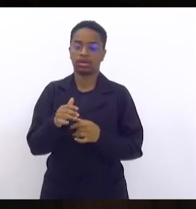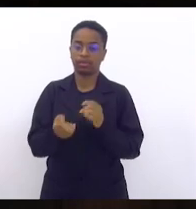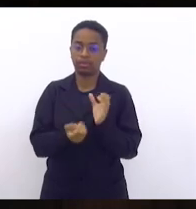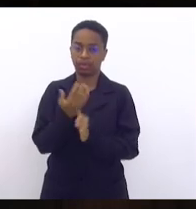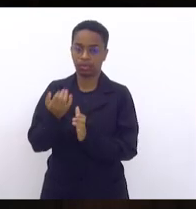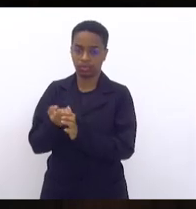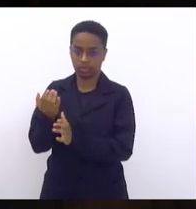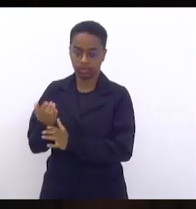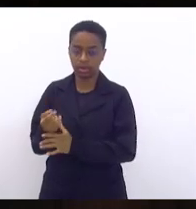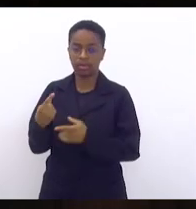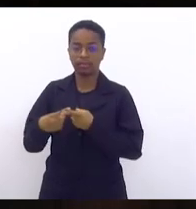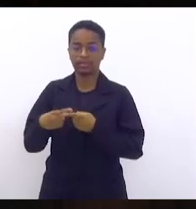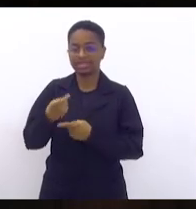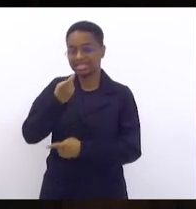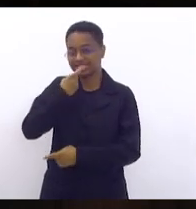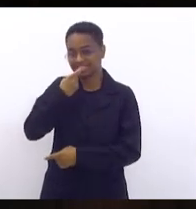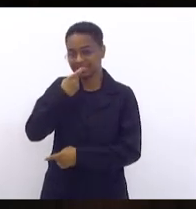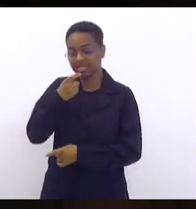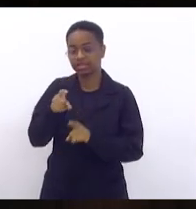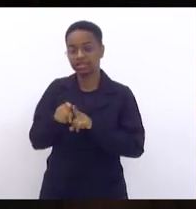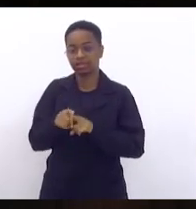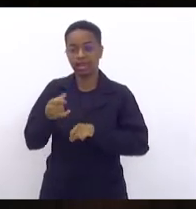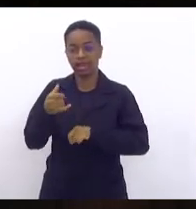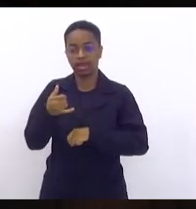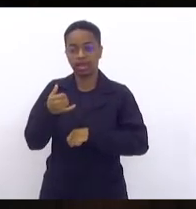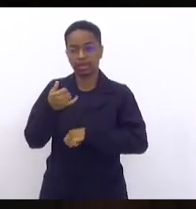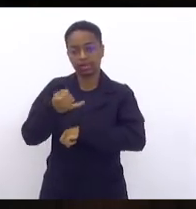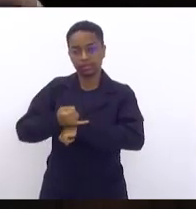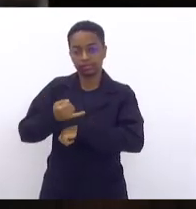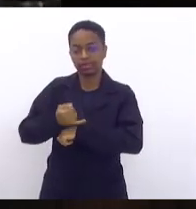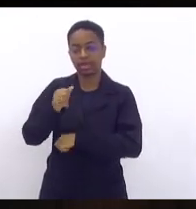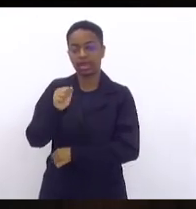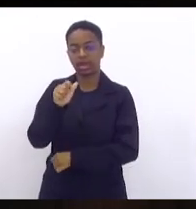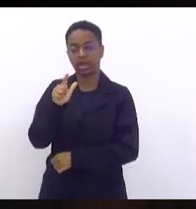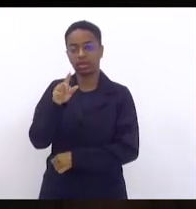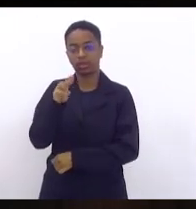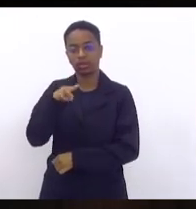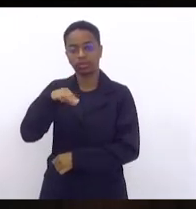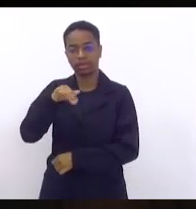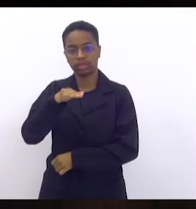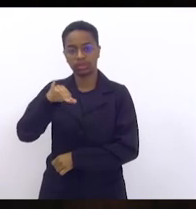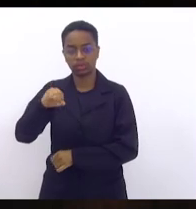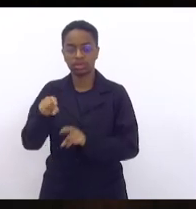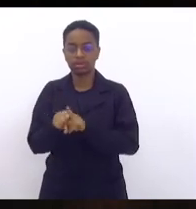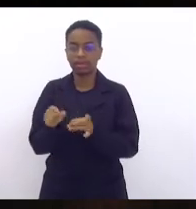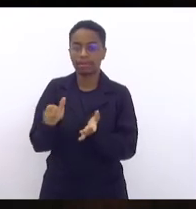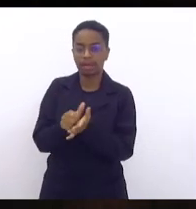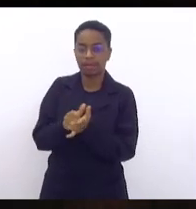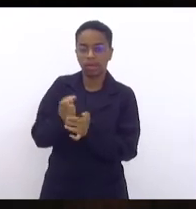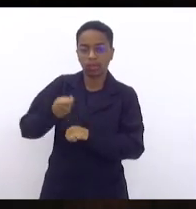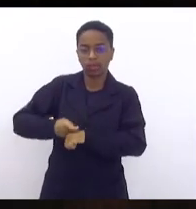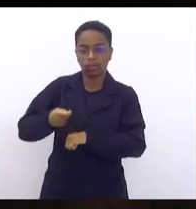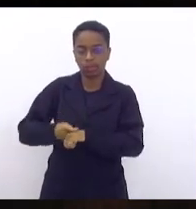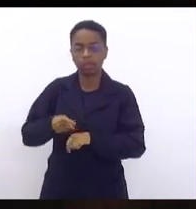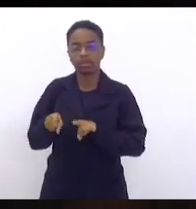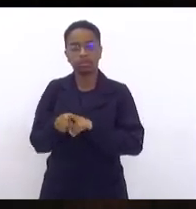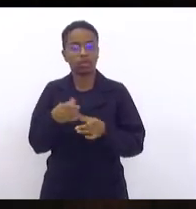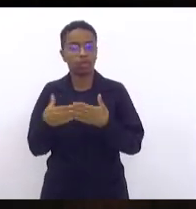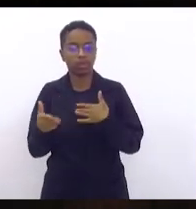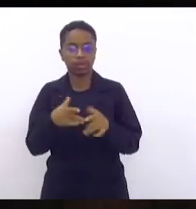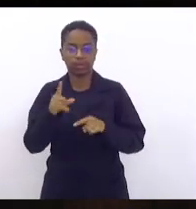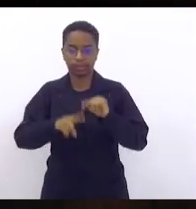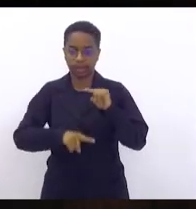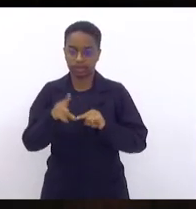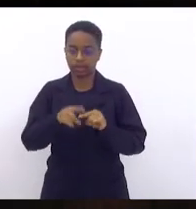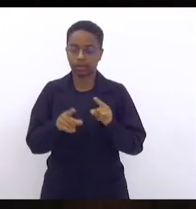em que o plástico o alumínio o papelão e qualquer outro produto né identificado